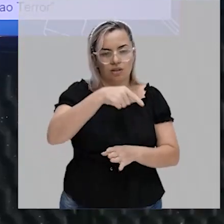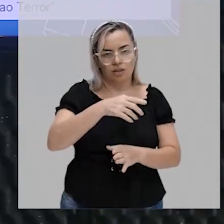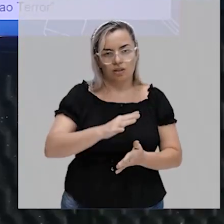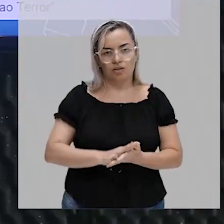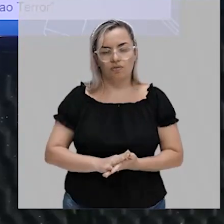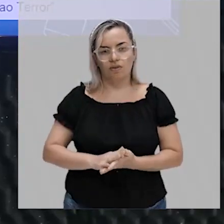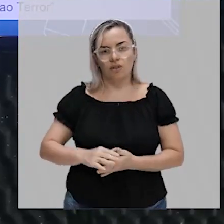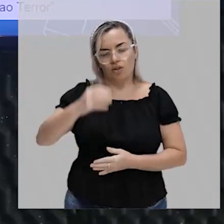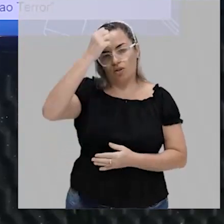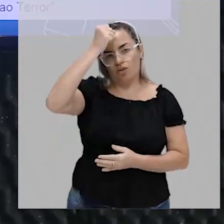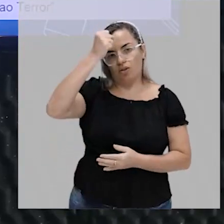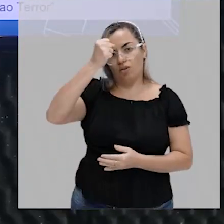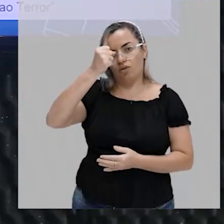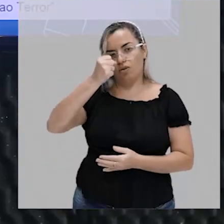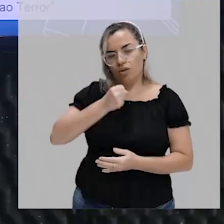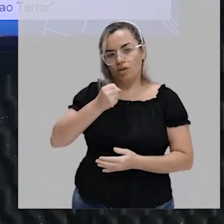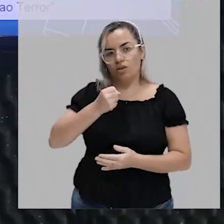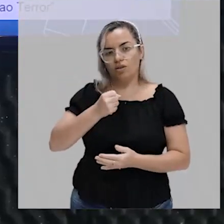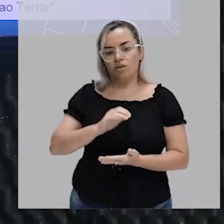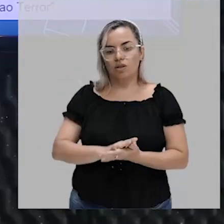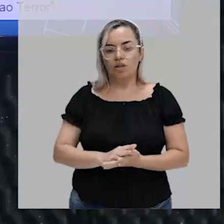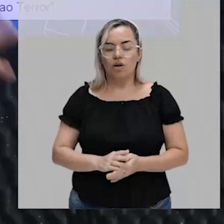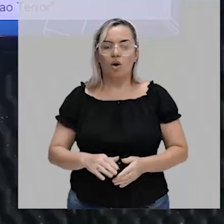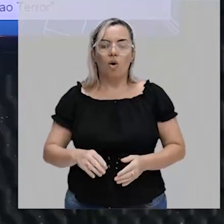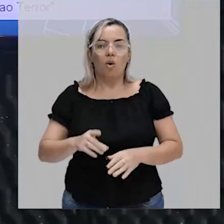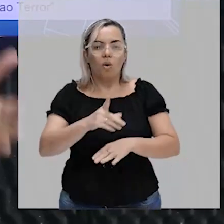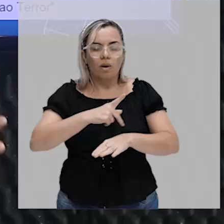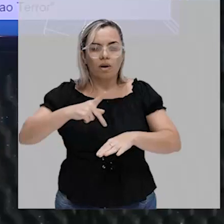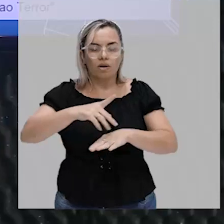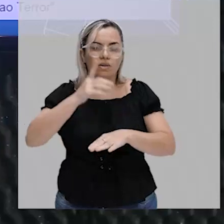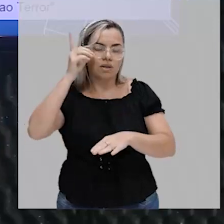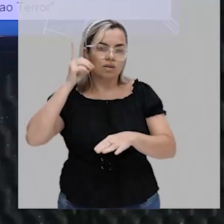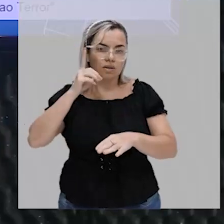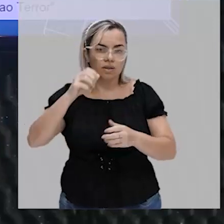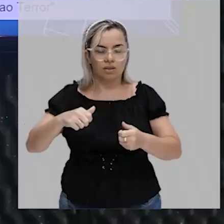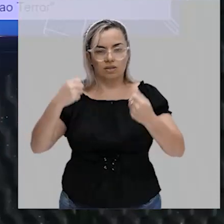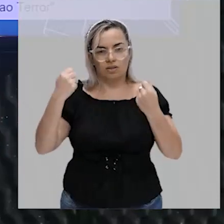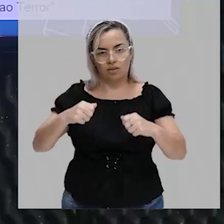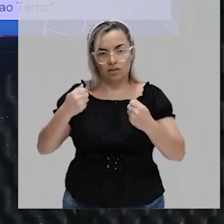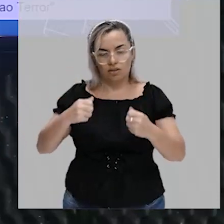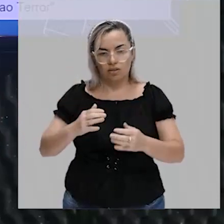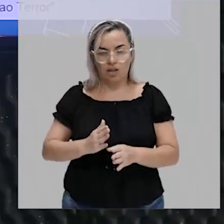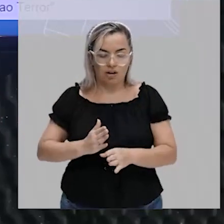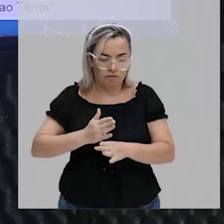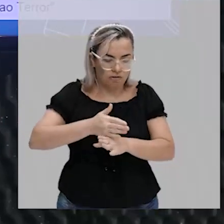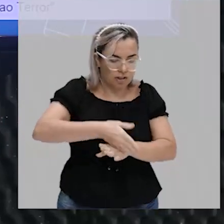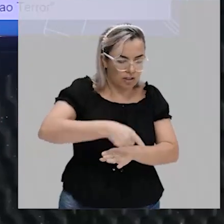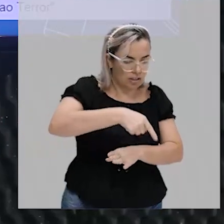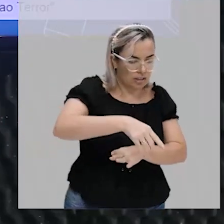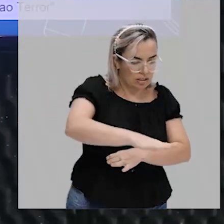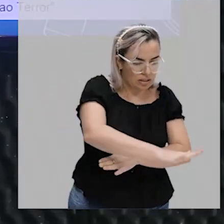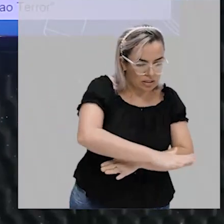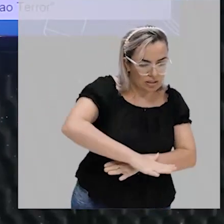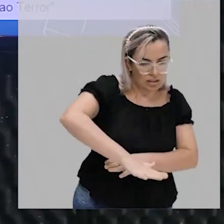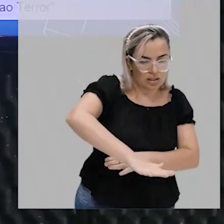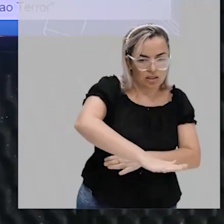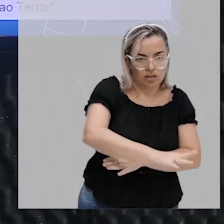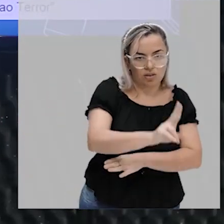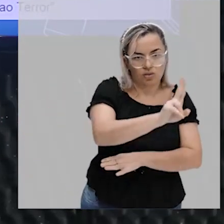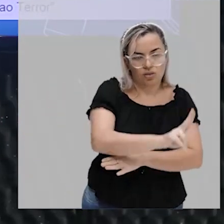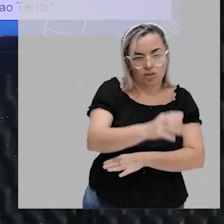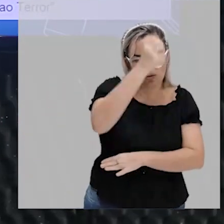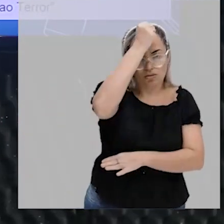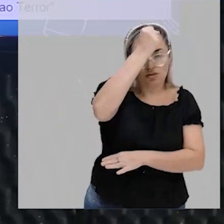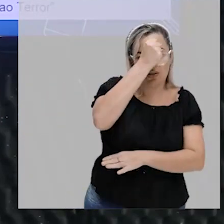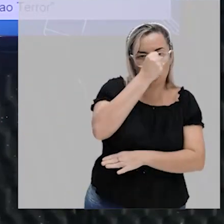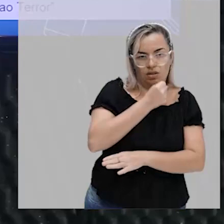tinham que derrubar, né, ali aquele governo Talibã para pegar os responsáveis, principalmente o seu líder Osama